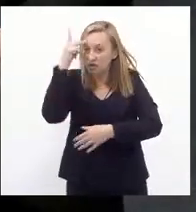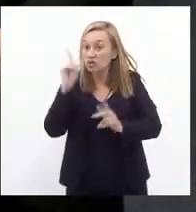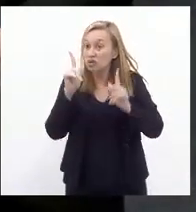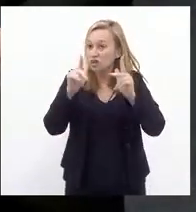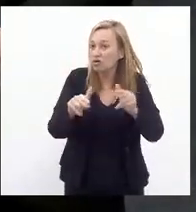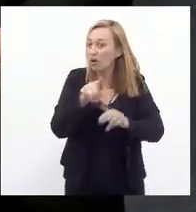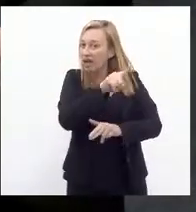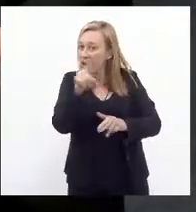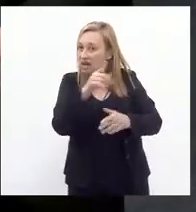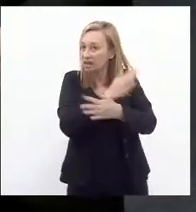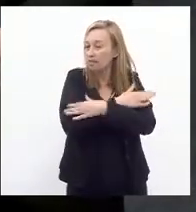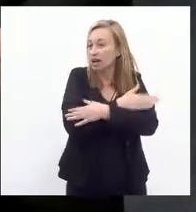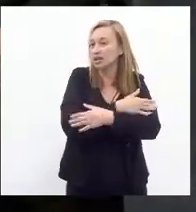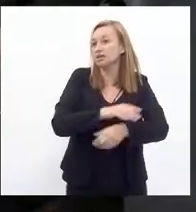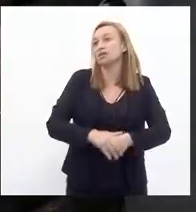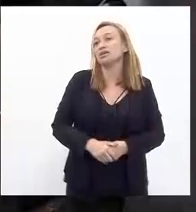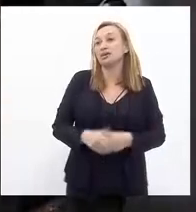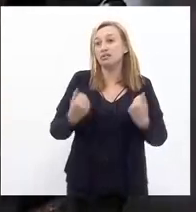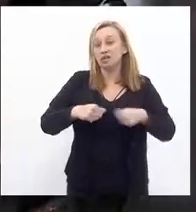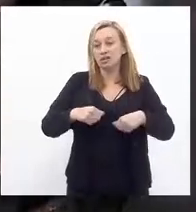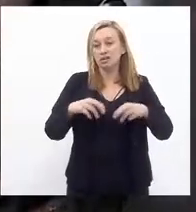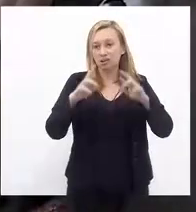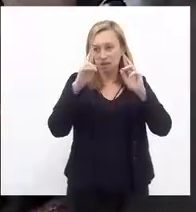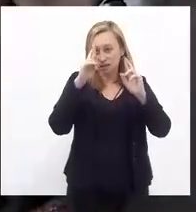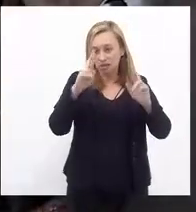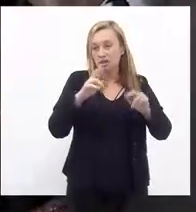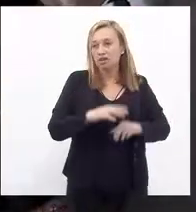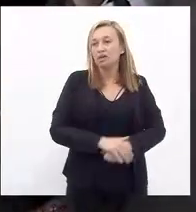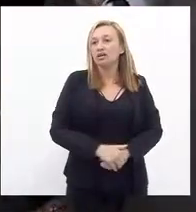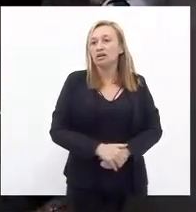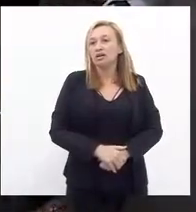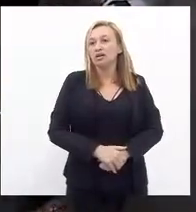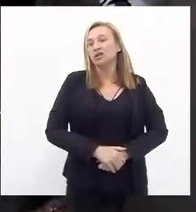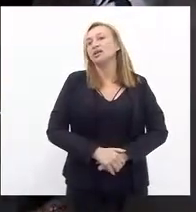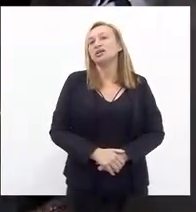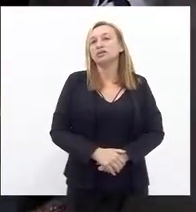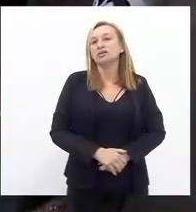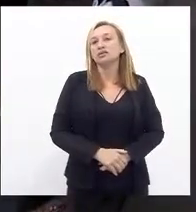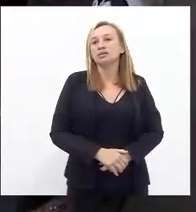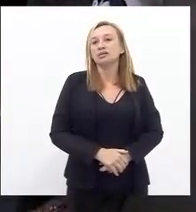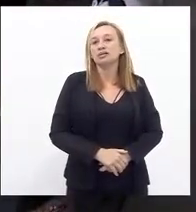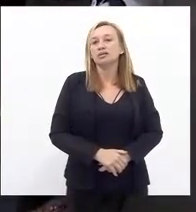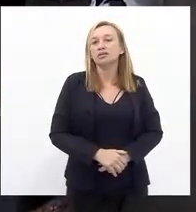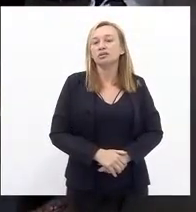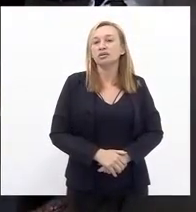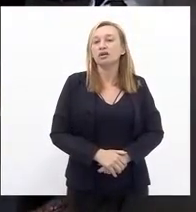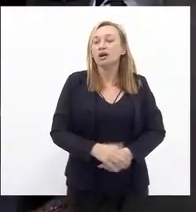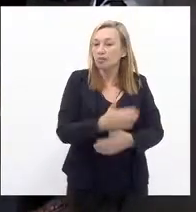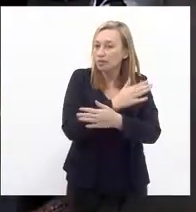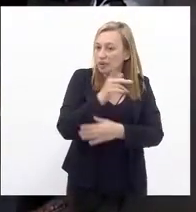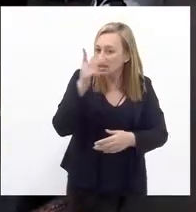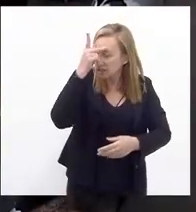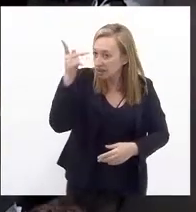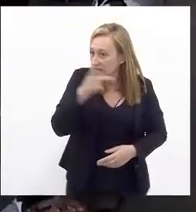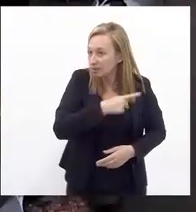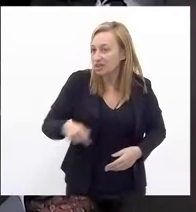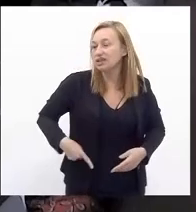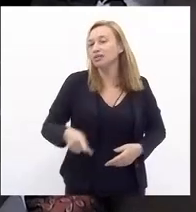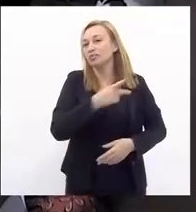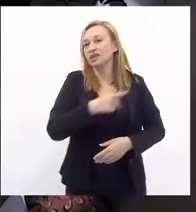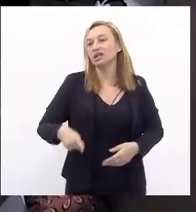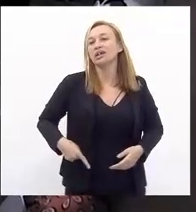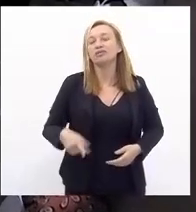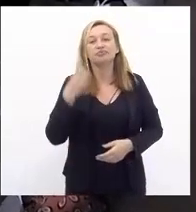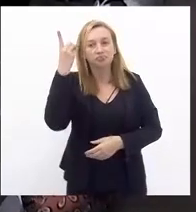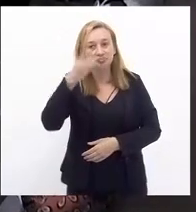os abraços errado é o senhor presidente vamos vamos para o presidente Presidente Presidente